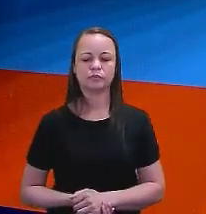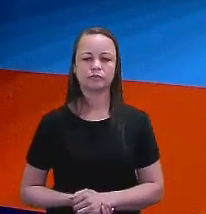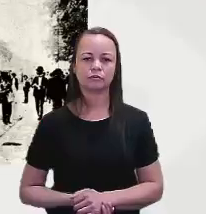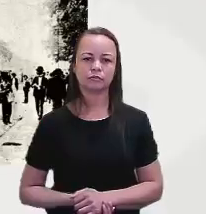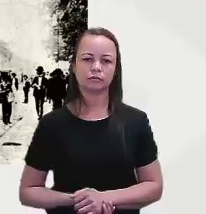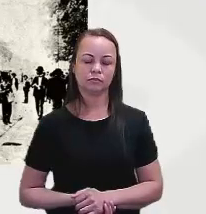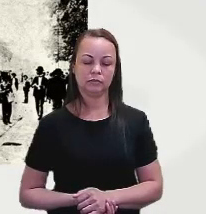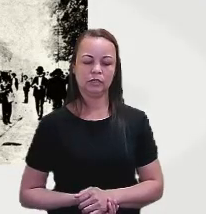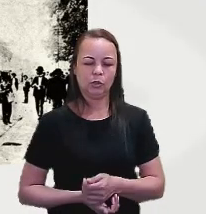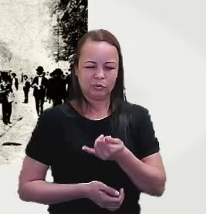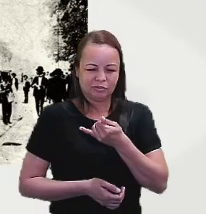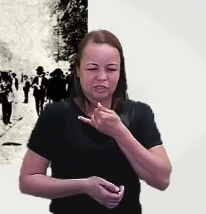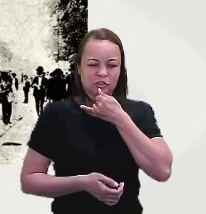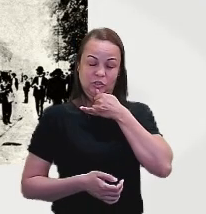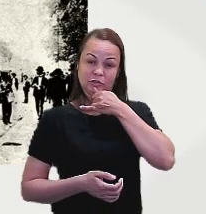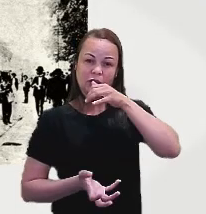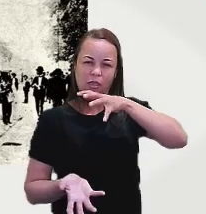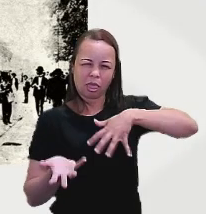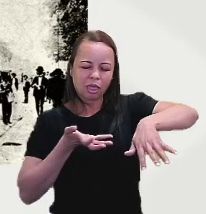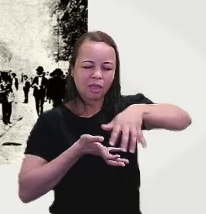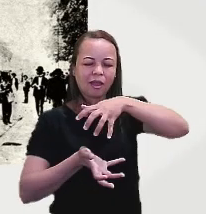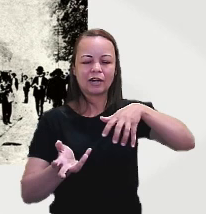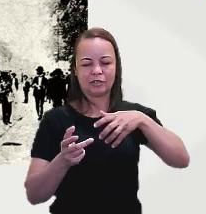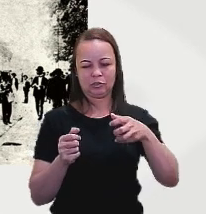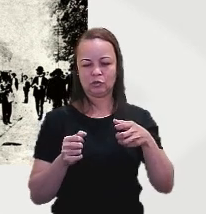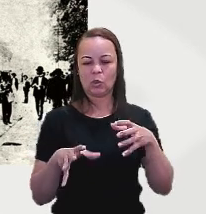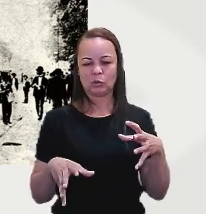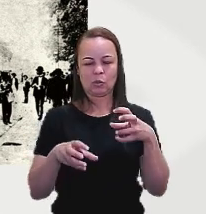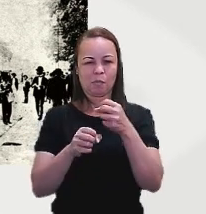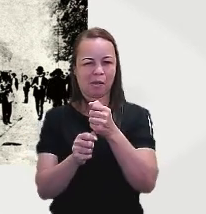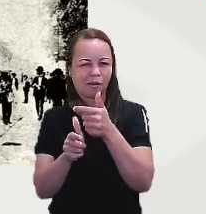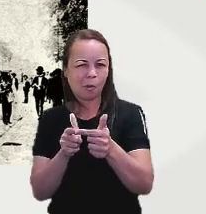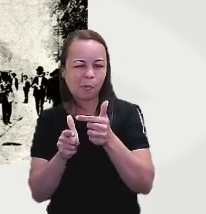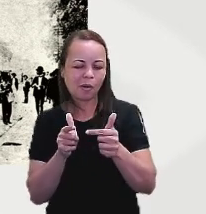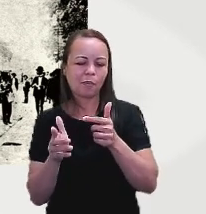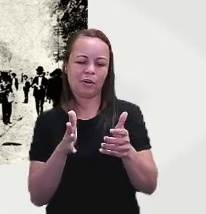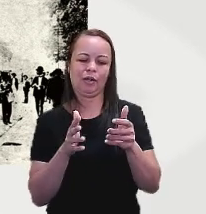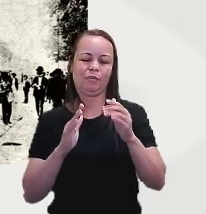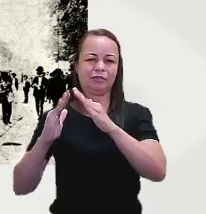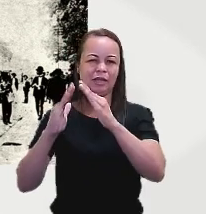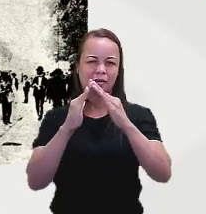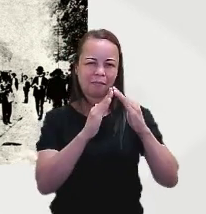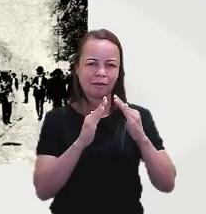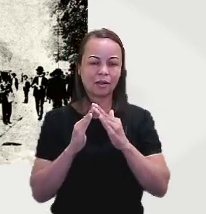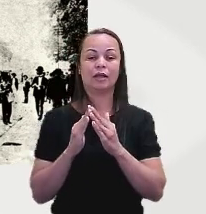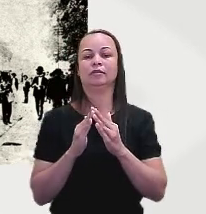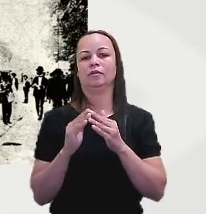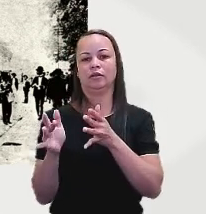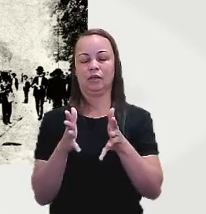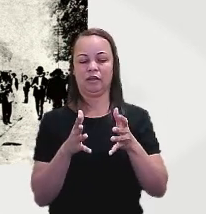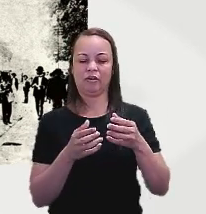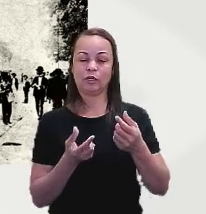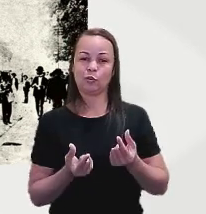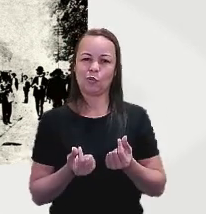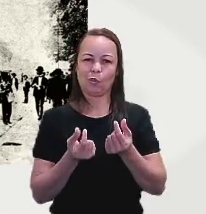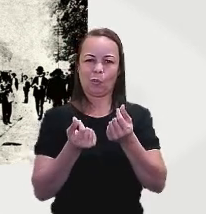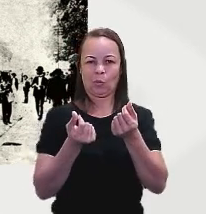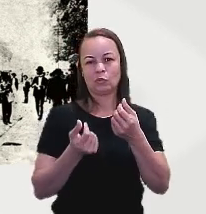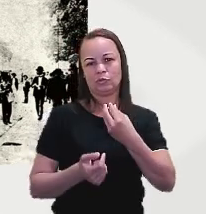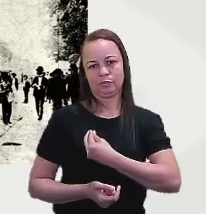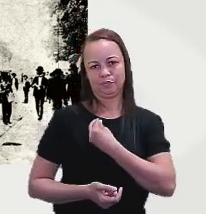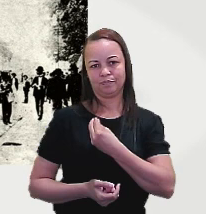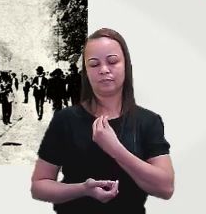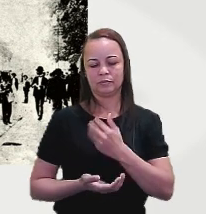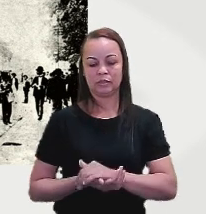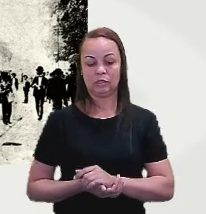O descontentamento se generalizou, somando aos problemas de moradia e ao elevado custo de vida. Então, não só